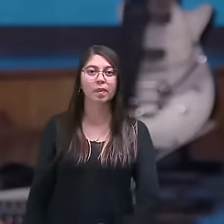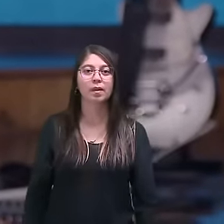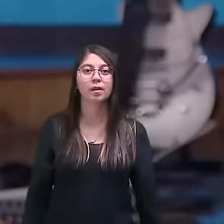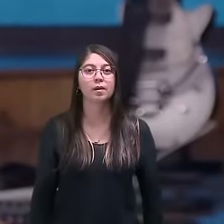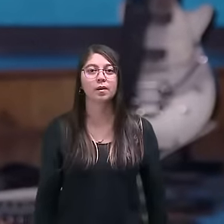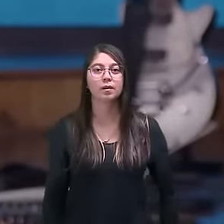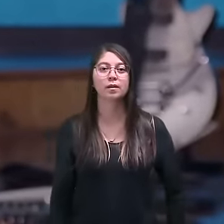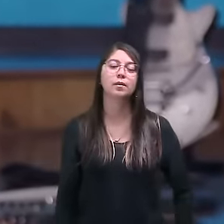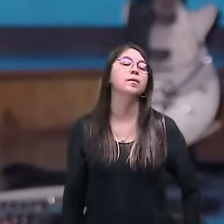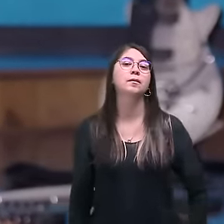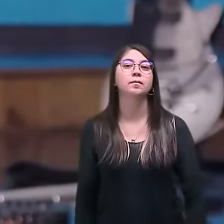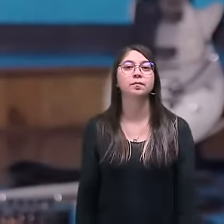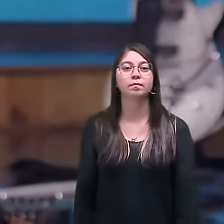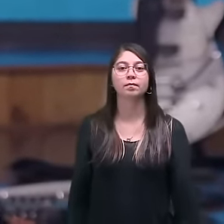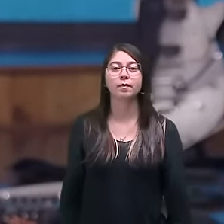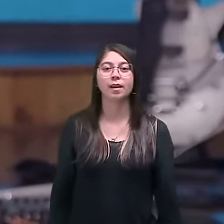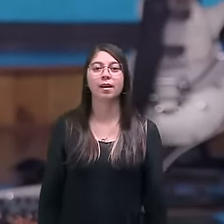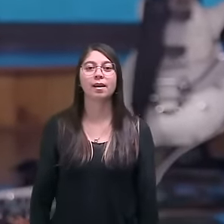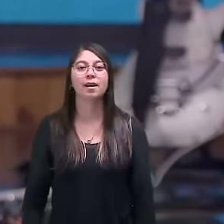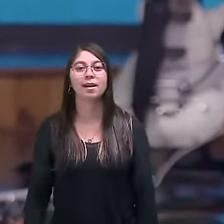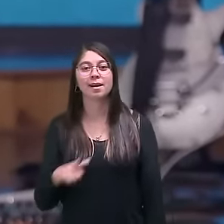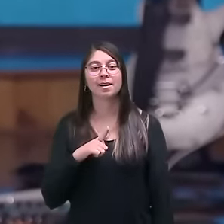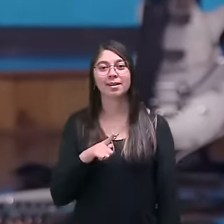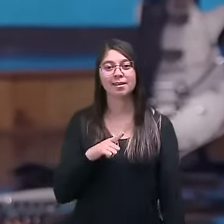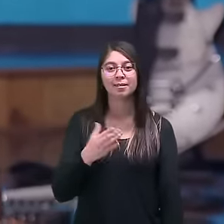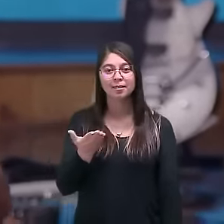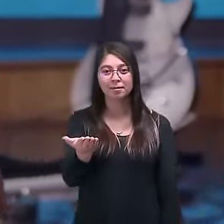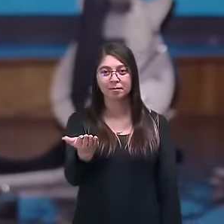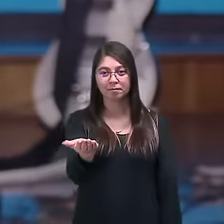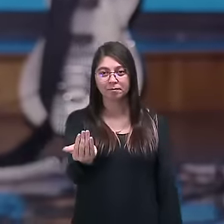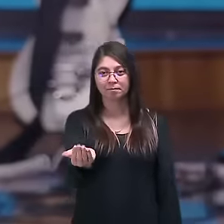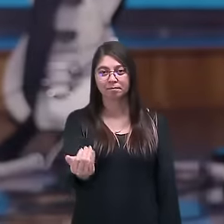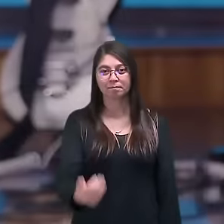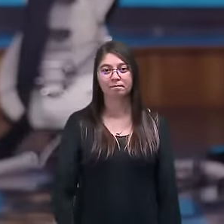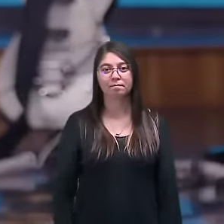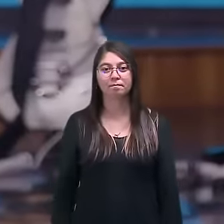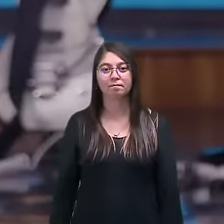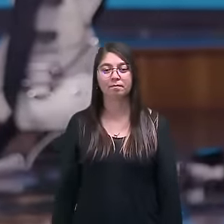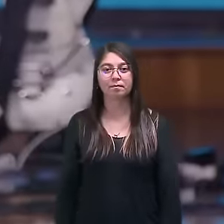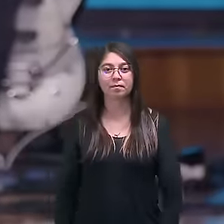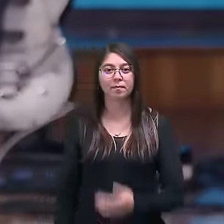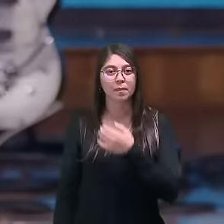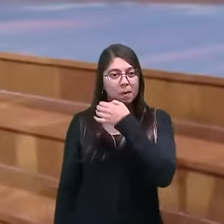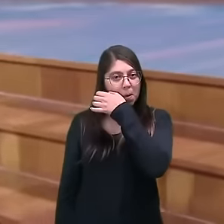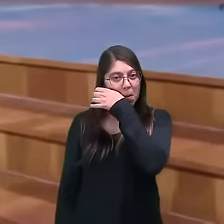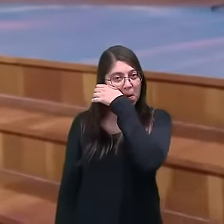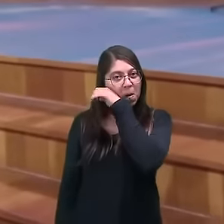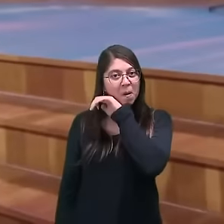Esta palabra es toda para él.